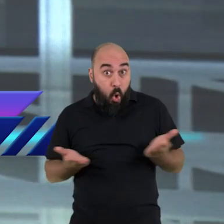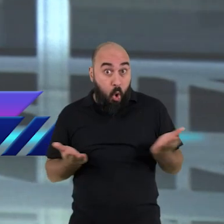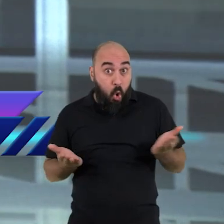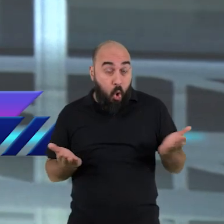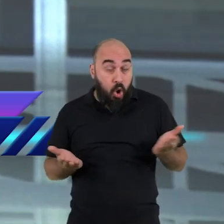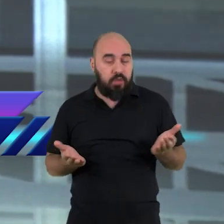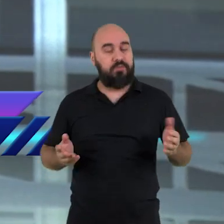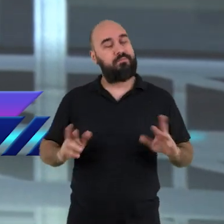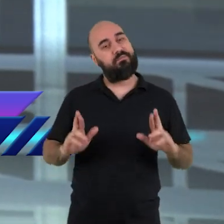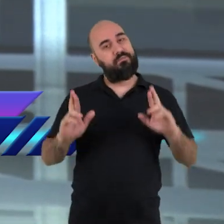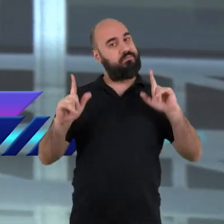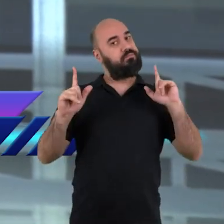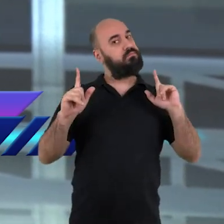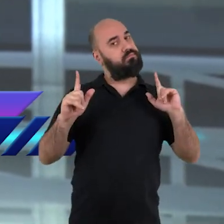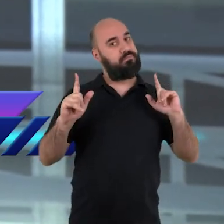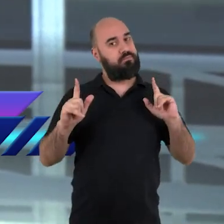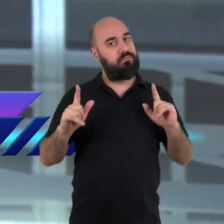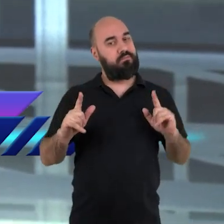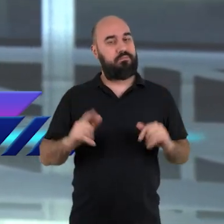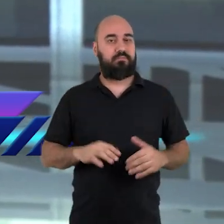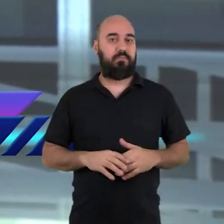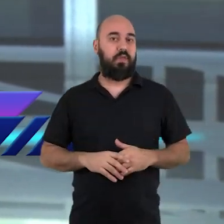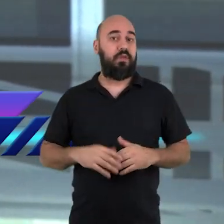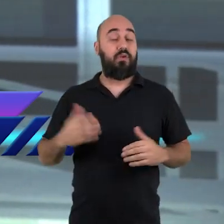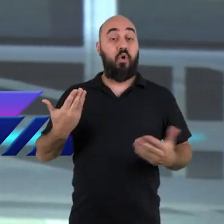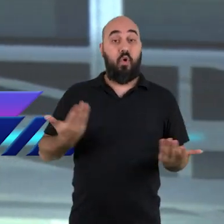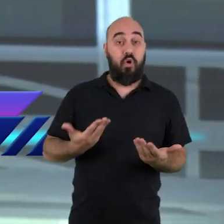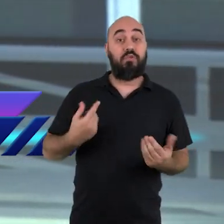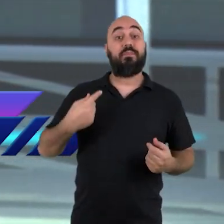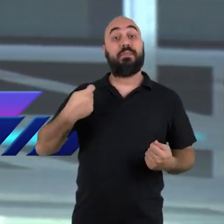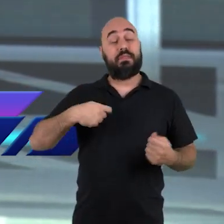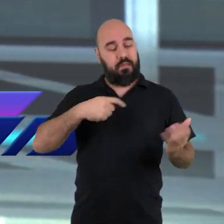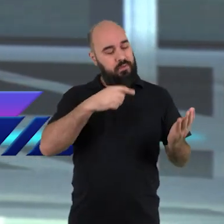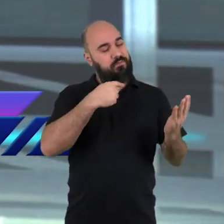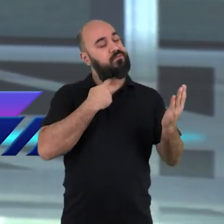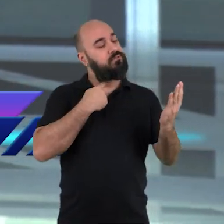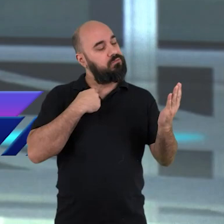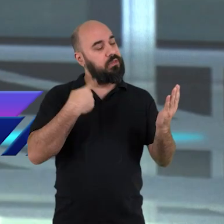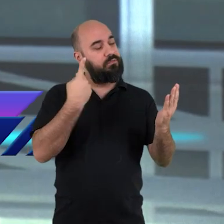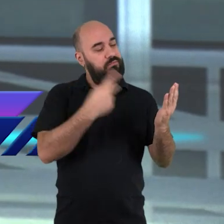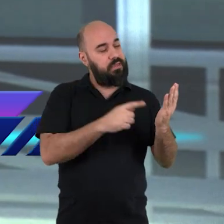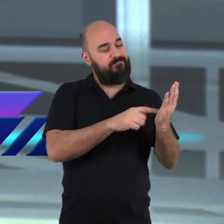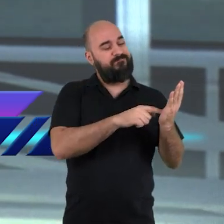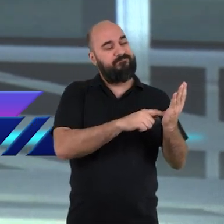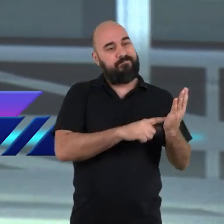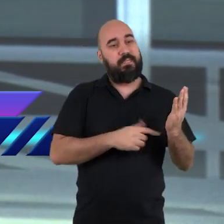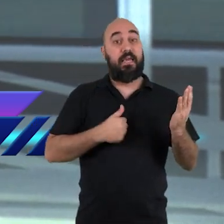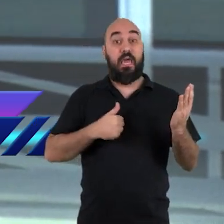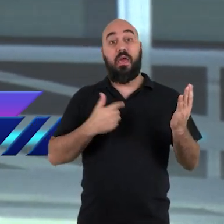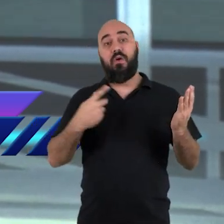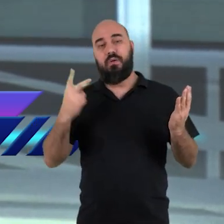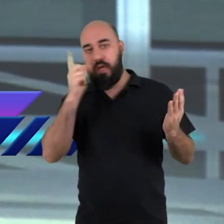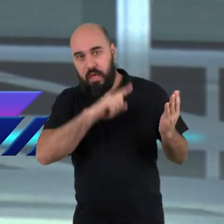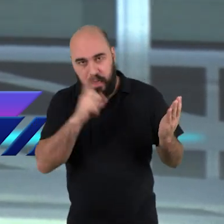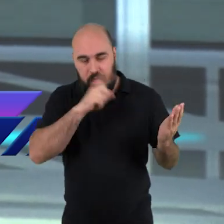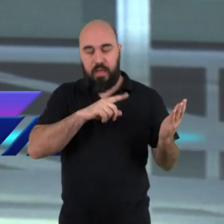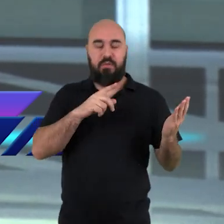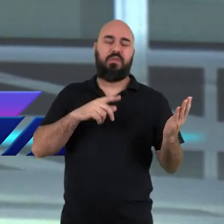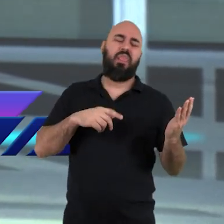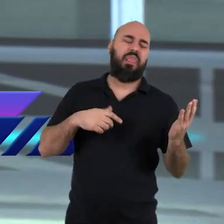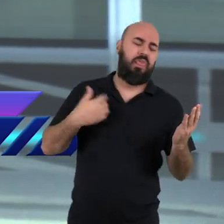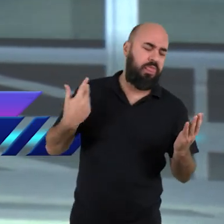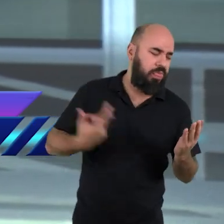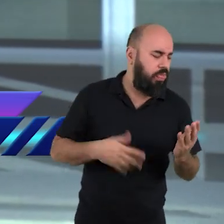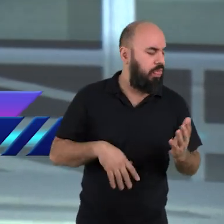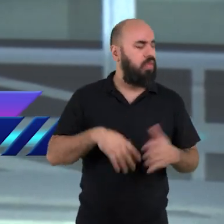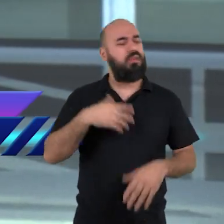em Jesus é viver de acordo com a vontade dele. Ainda que com suas falhas, ainda que com suas quedas, ainda que com seus problemas, você levanta e continua. Você